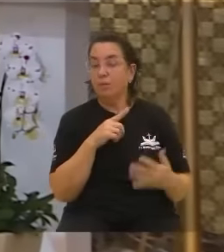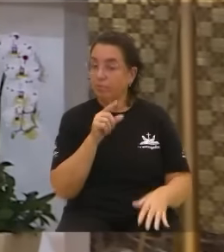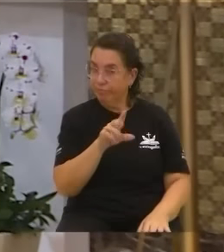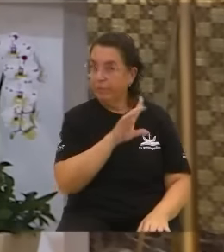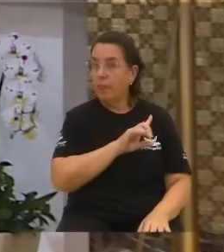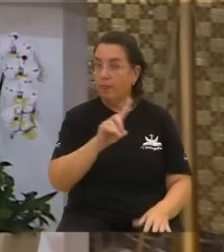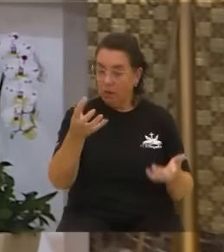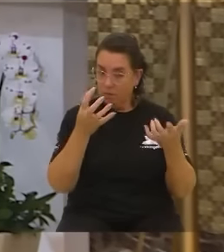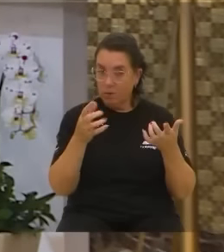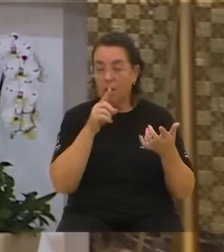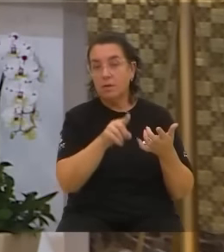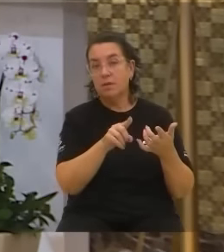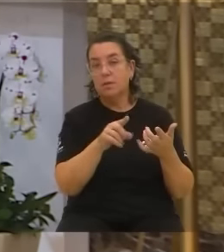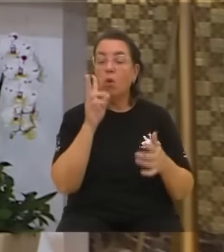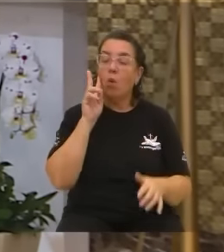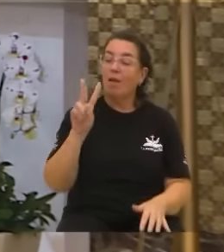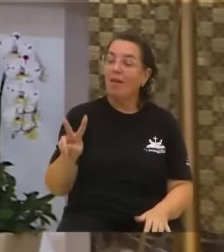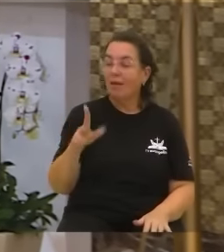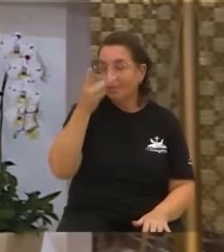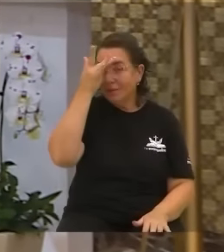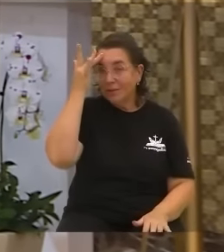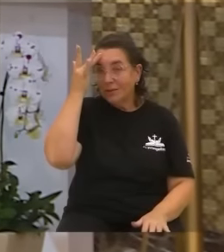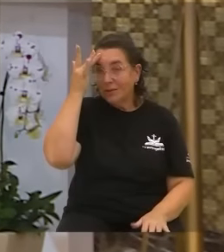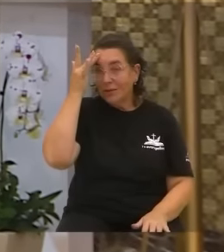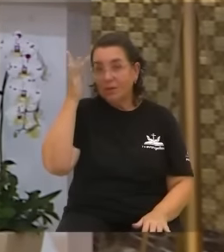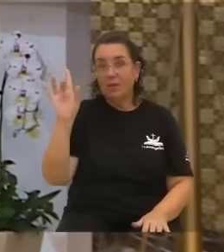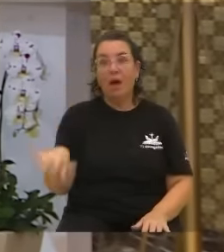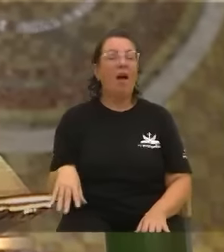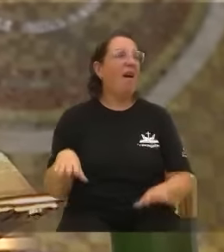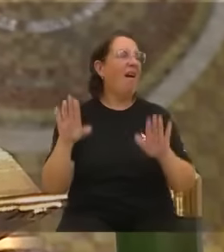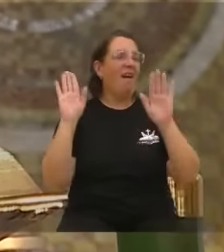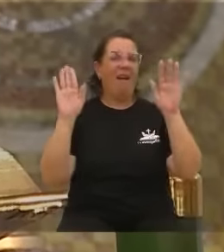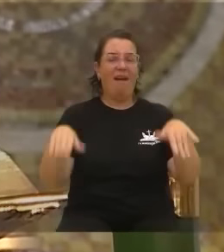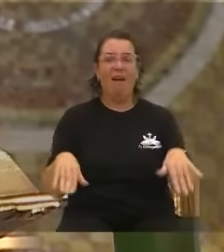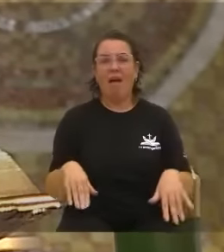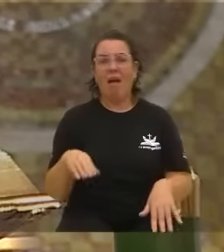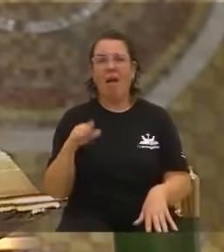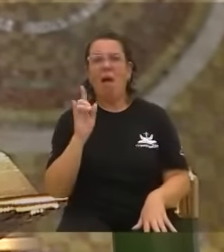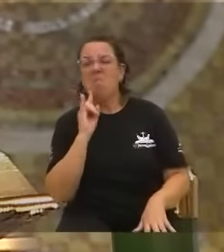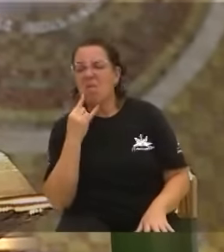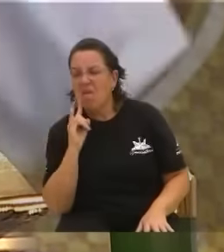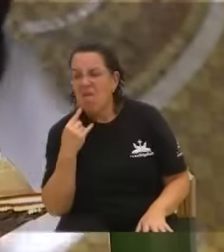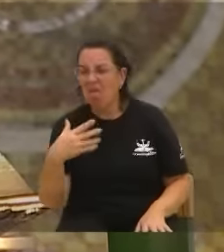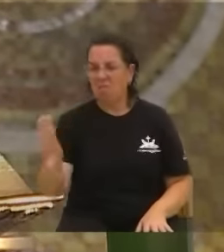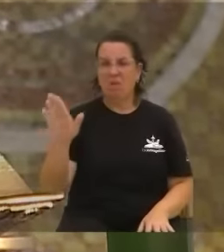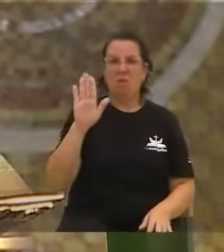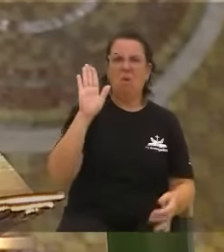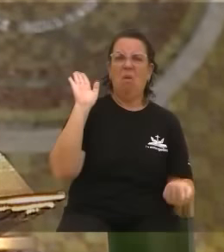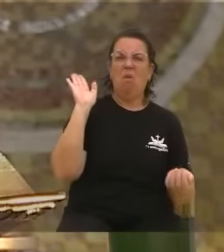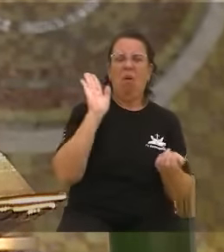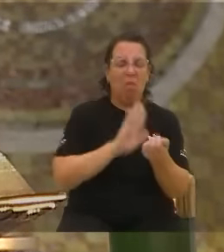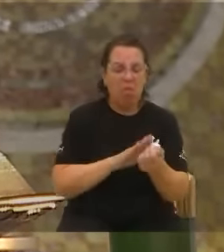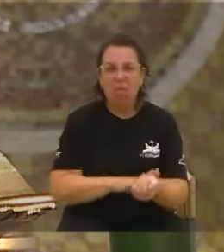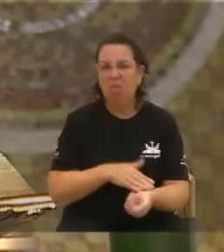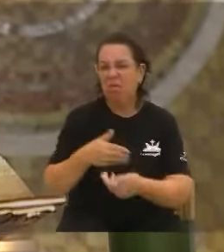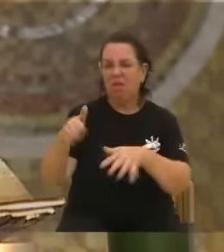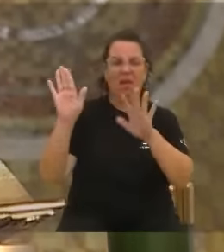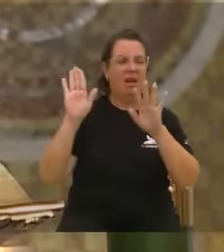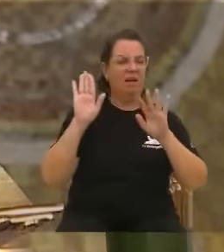que olhemos para os outros, não taxando fulano, o bêbado, ciclano, o drogado,